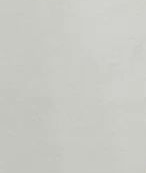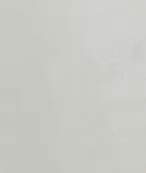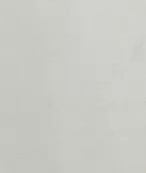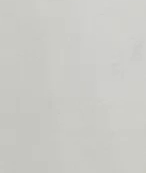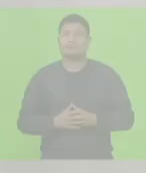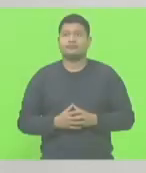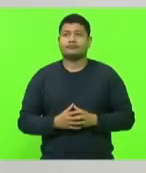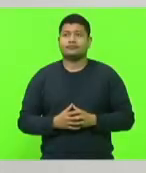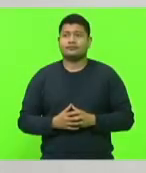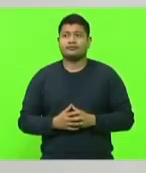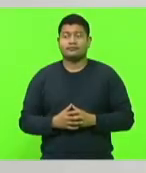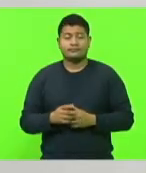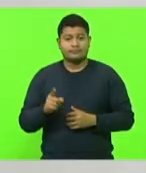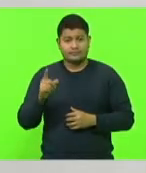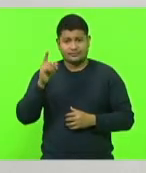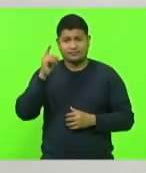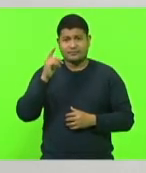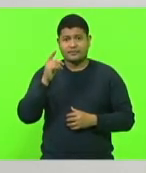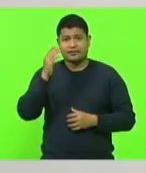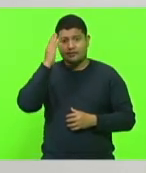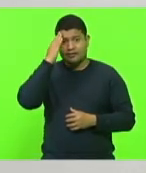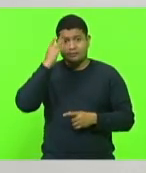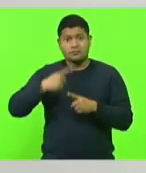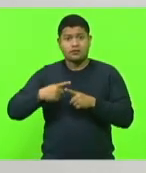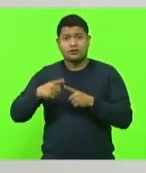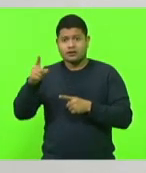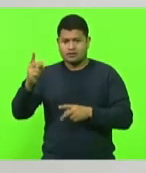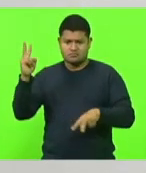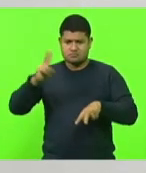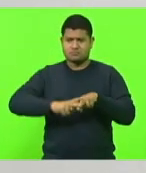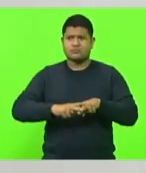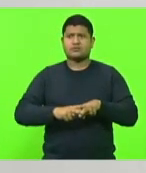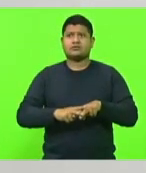Sabe por que ele foi preso, deputado Osmar?